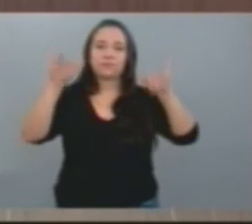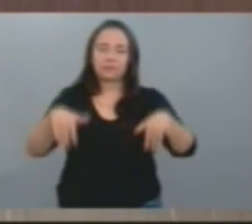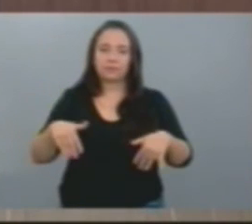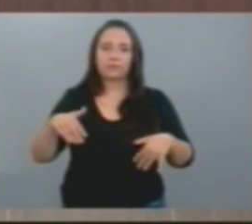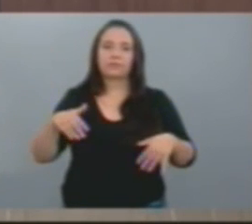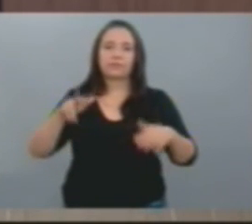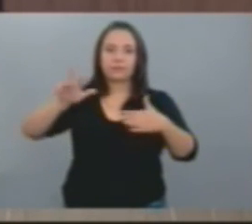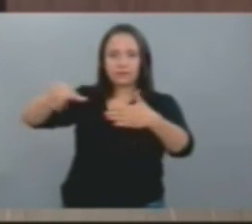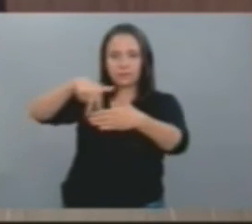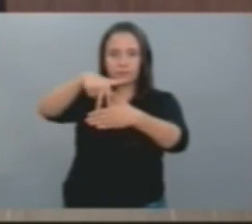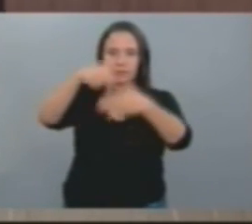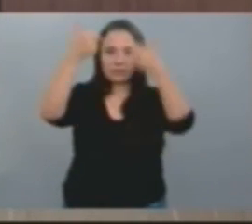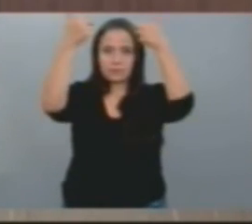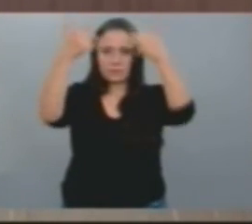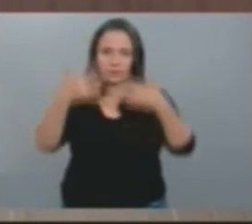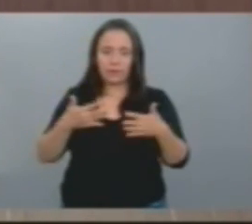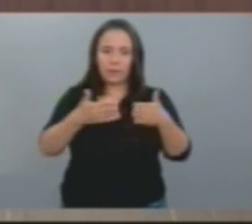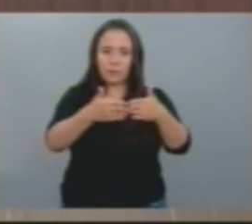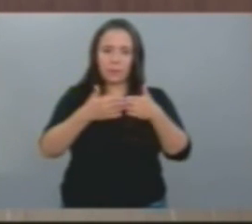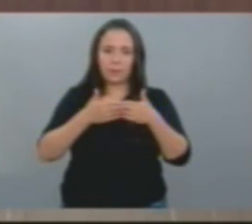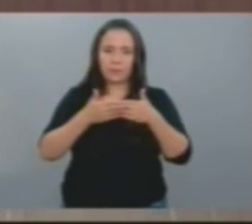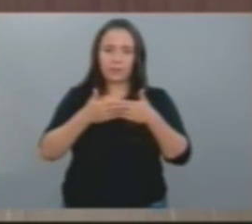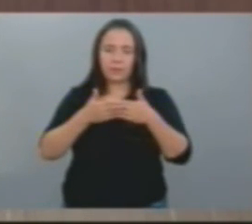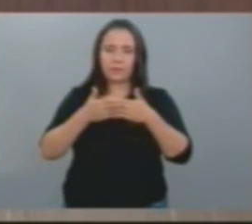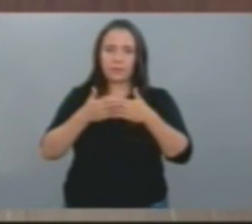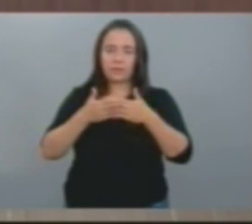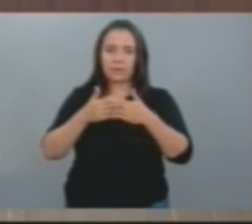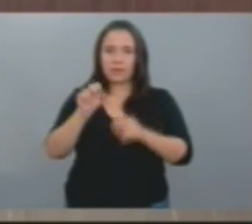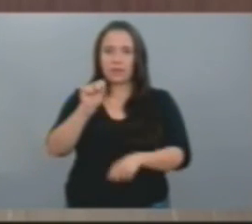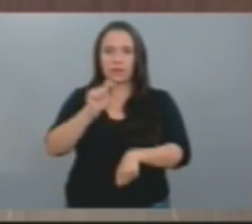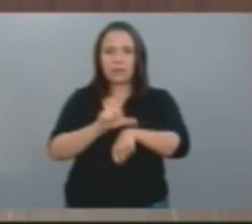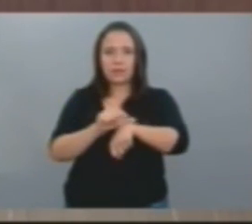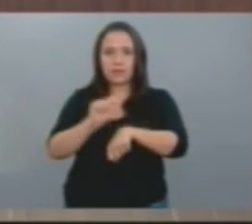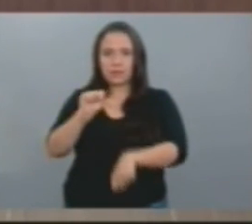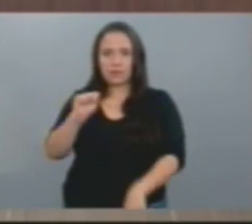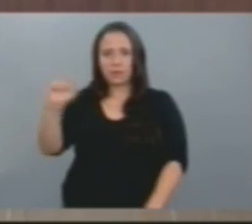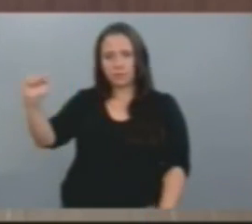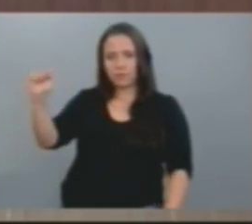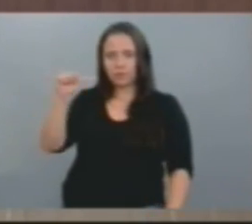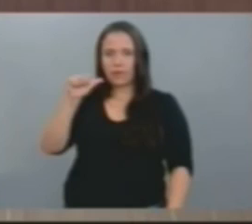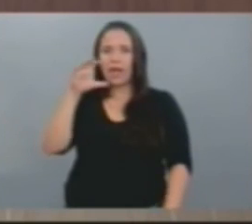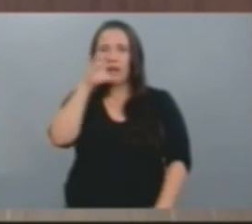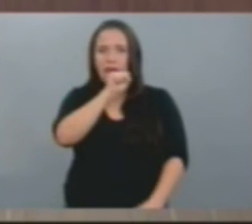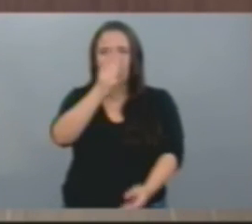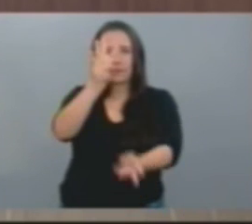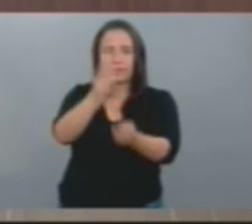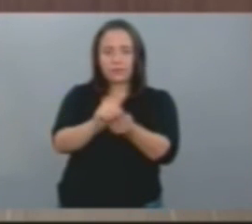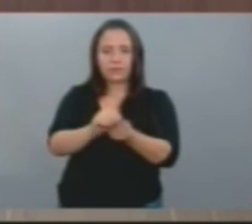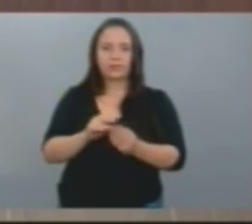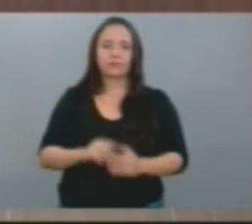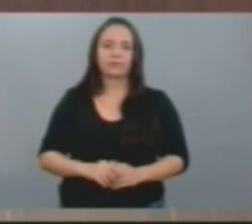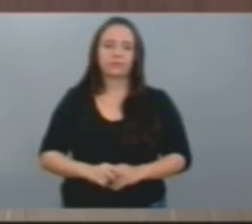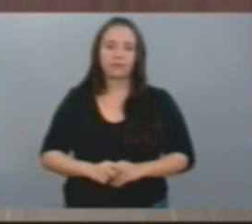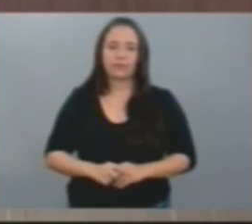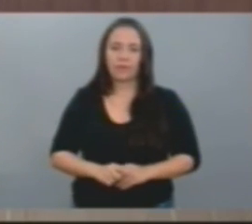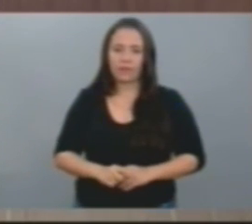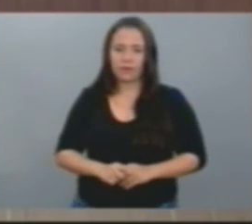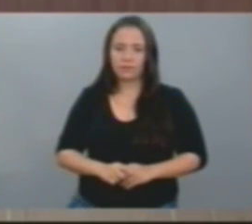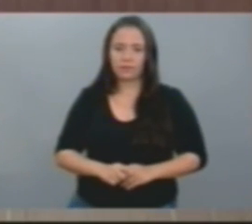nosso pronunciamento. Peço só mais a leniência, alguns segundos aqui do deputado Duquinha, por gentileza, só para eu finalizar o nosso pronunciamento.